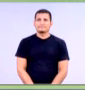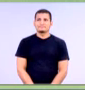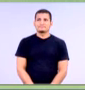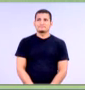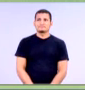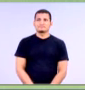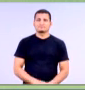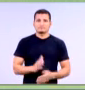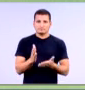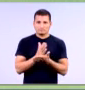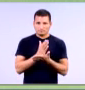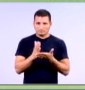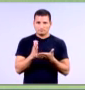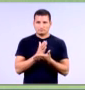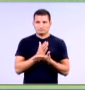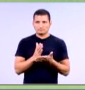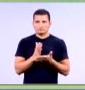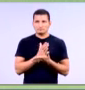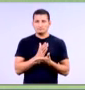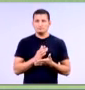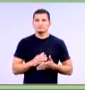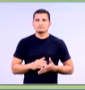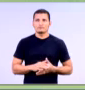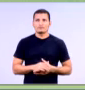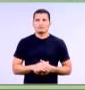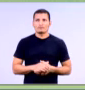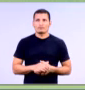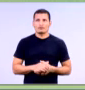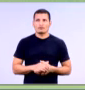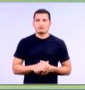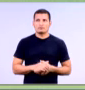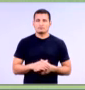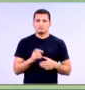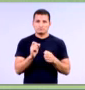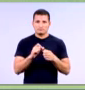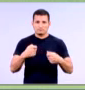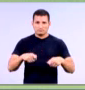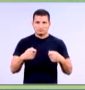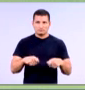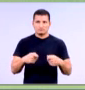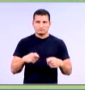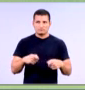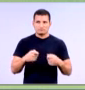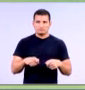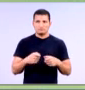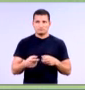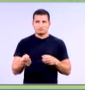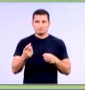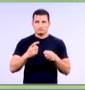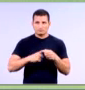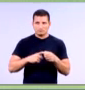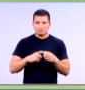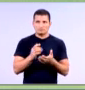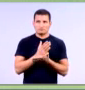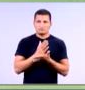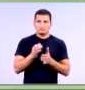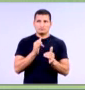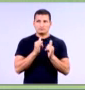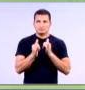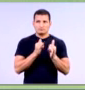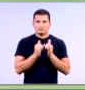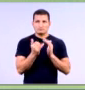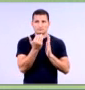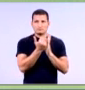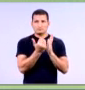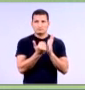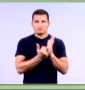Em algumas situações, né, faz necessário retornar alguma informação ao